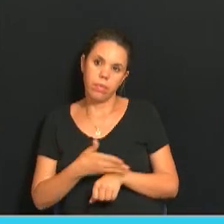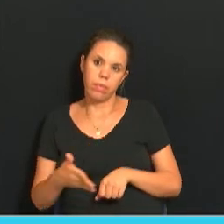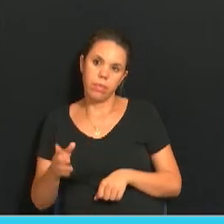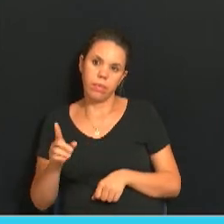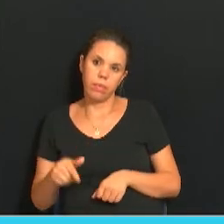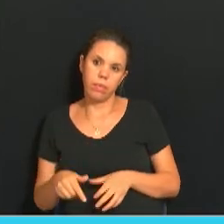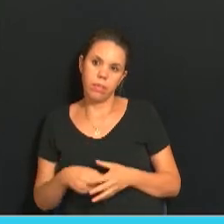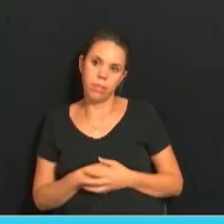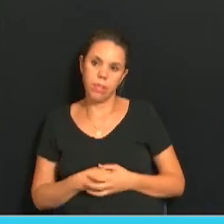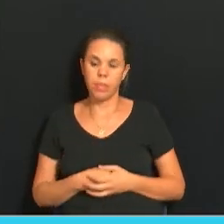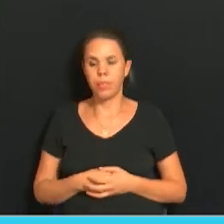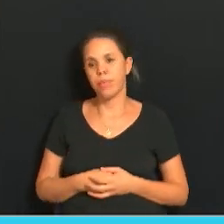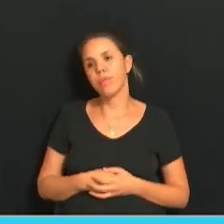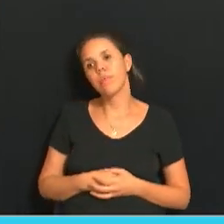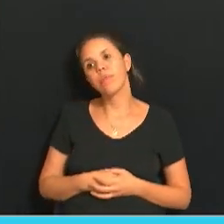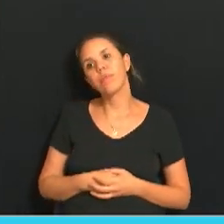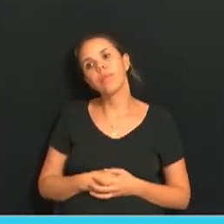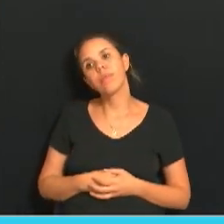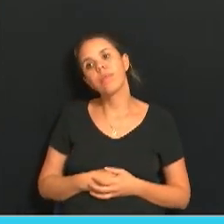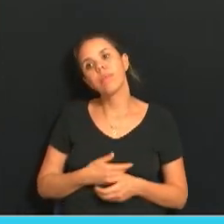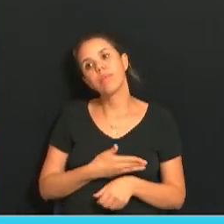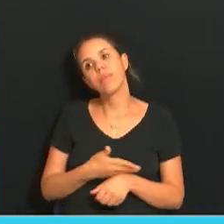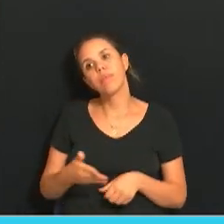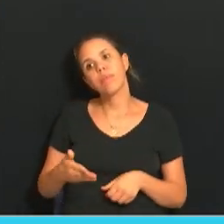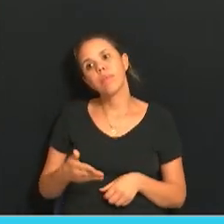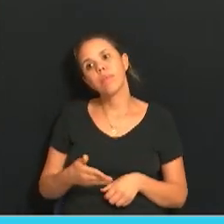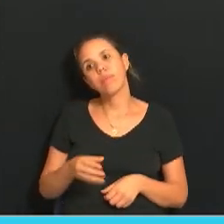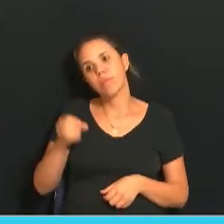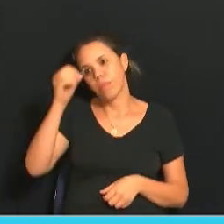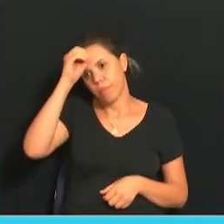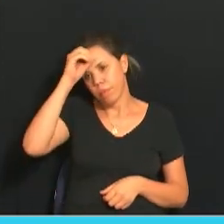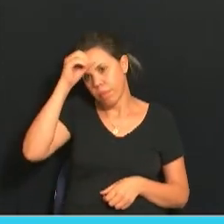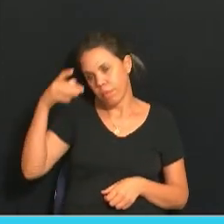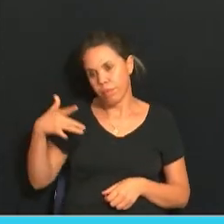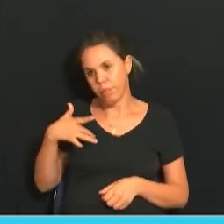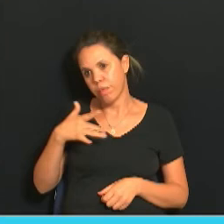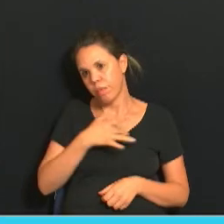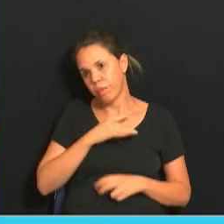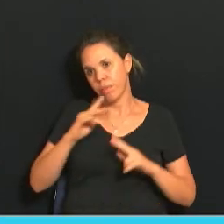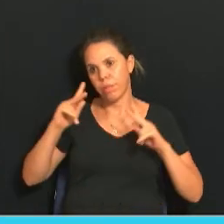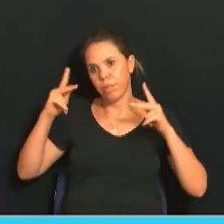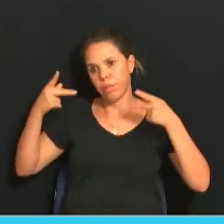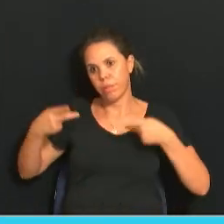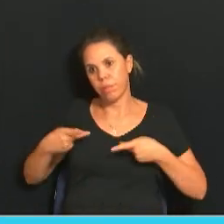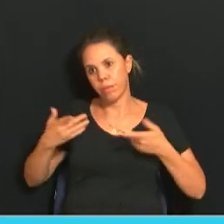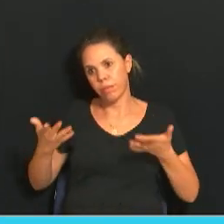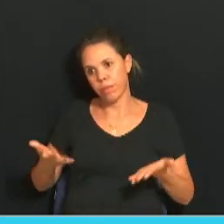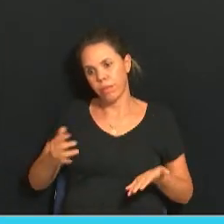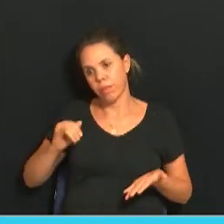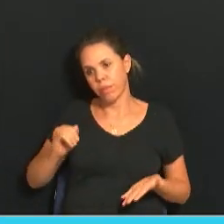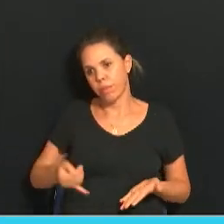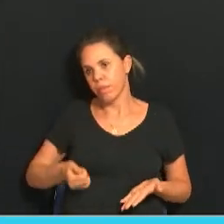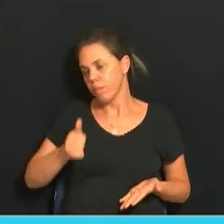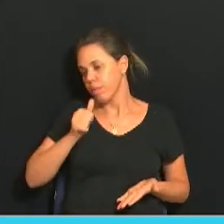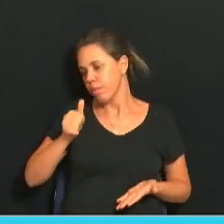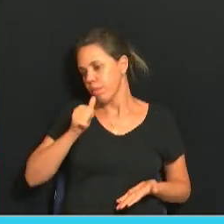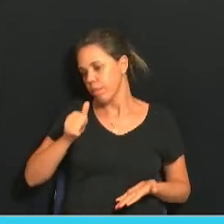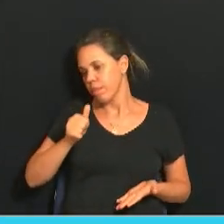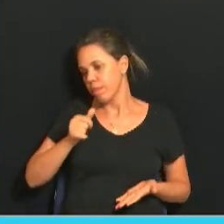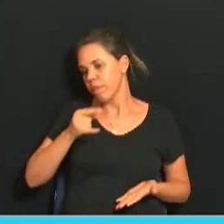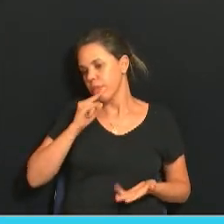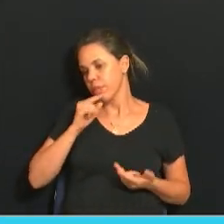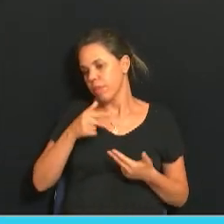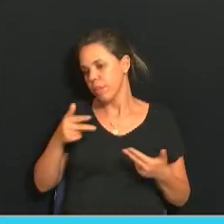é vamos dizer, o hábito mais nocivo em relação à saúde do ser humano. O consumo de bebidas alcoólicas, que tem que